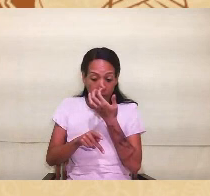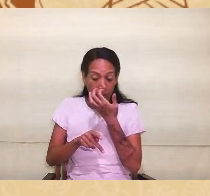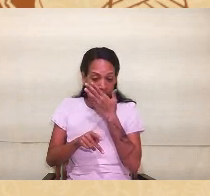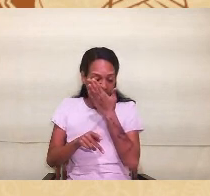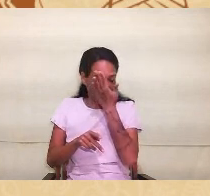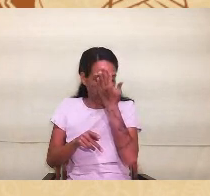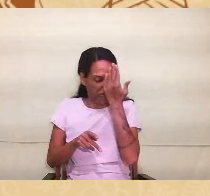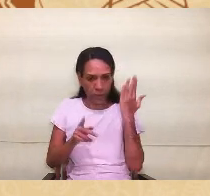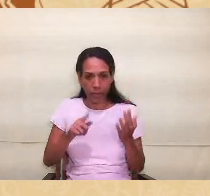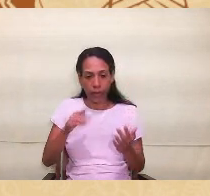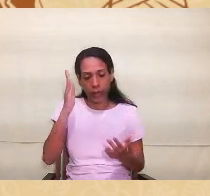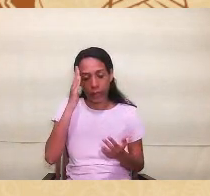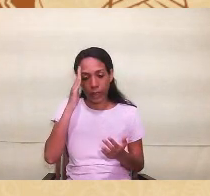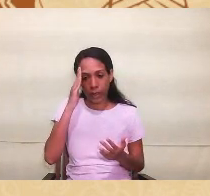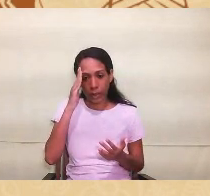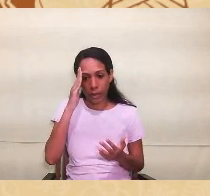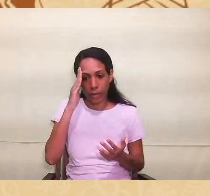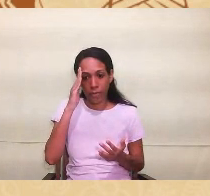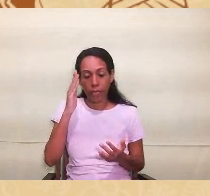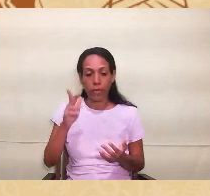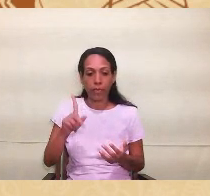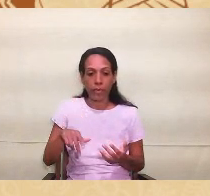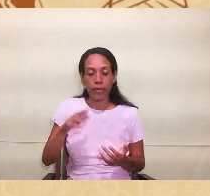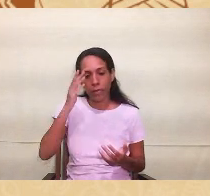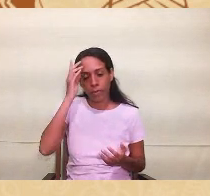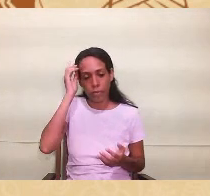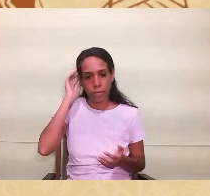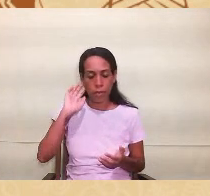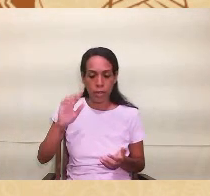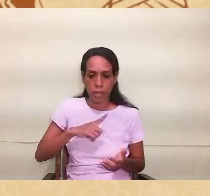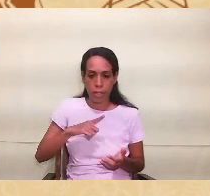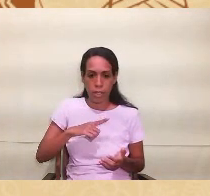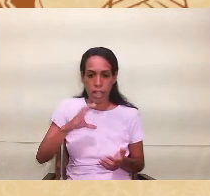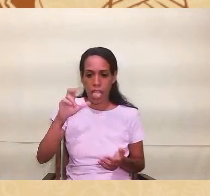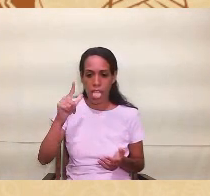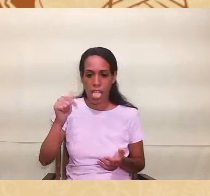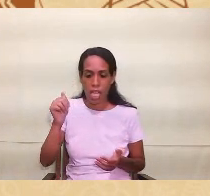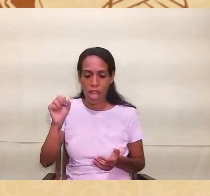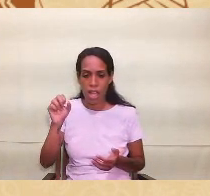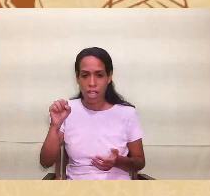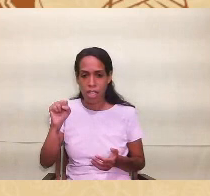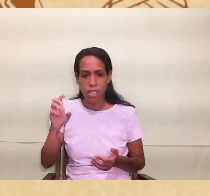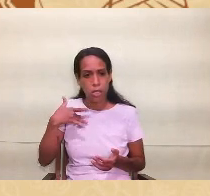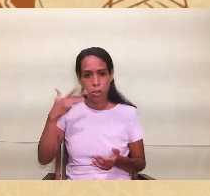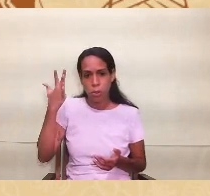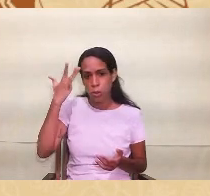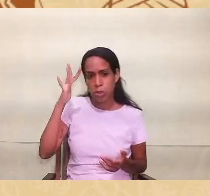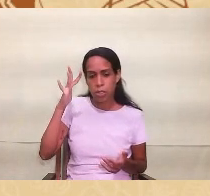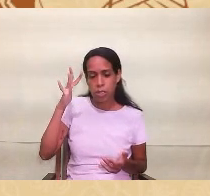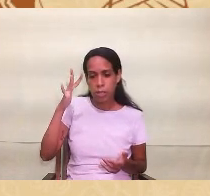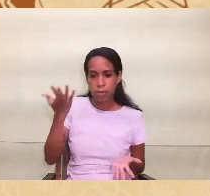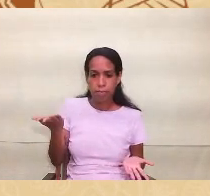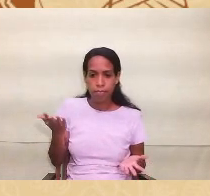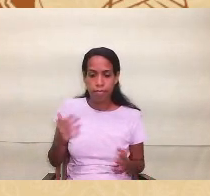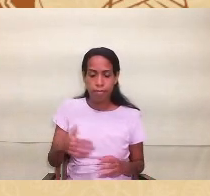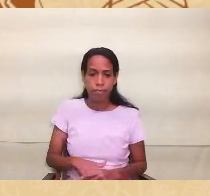toda essa perversidade, né? Que ela é uma sociedade de classe. Mas aí eu não sei solucionar. Não.